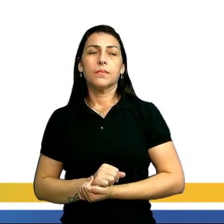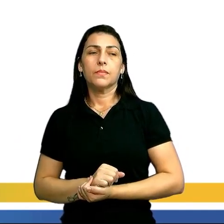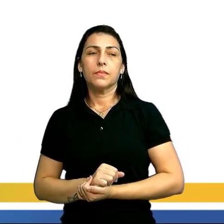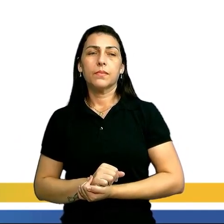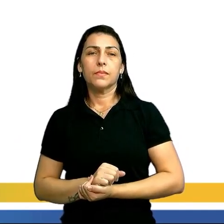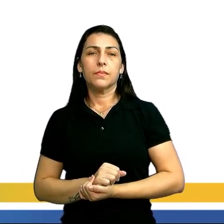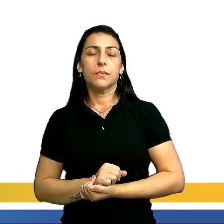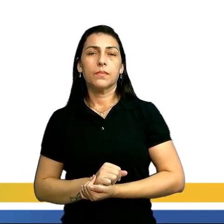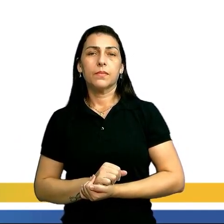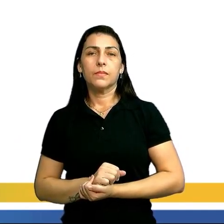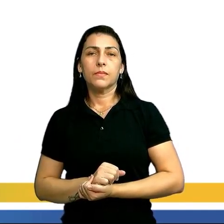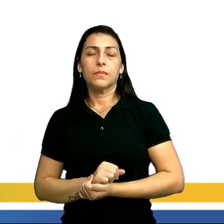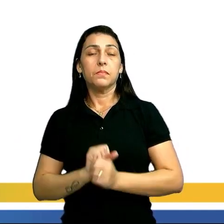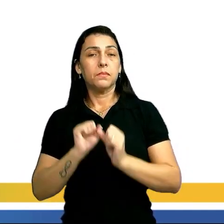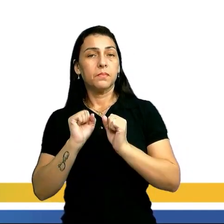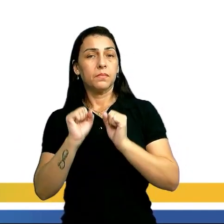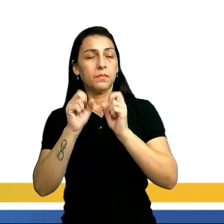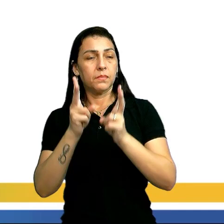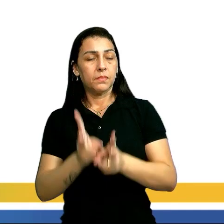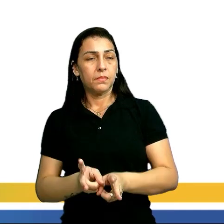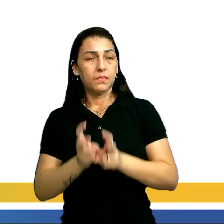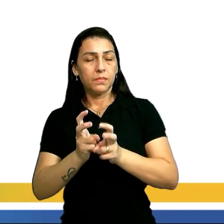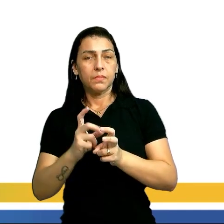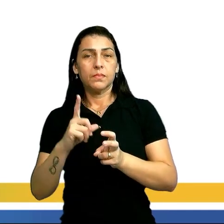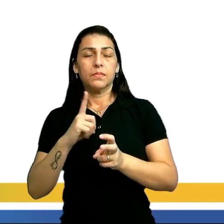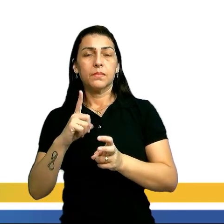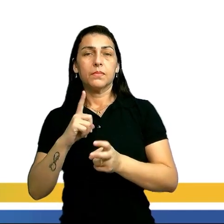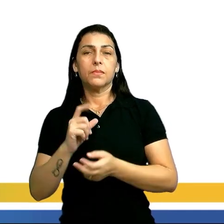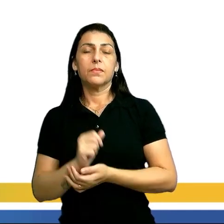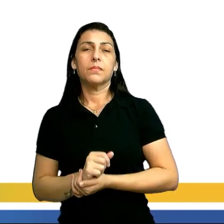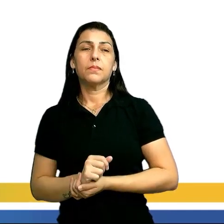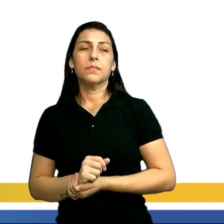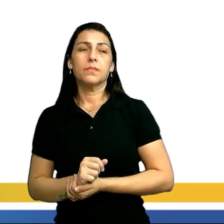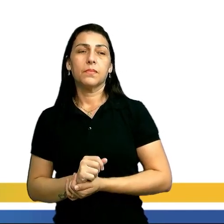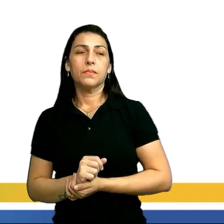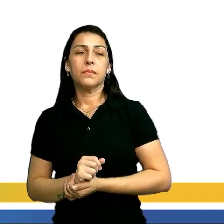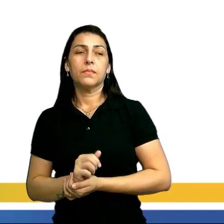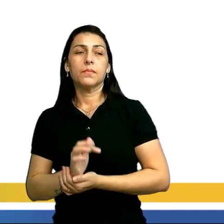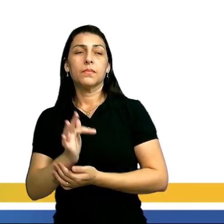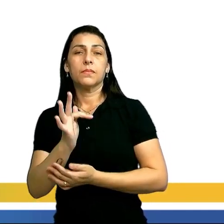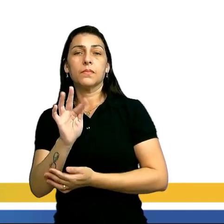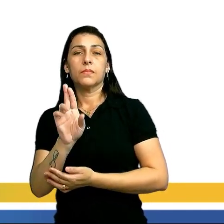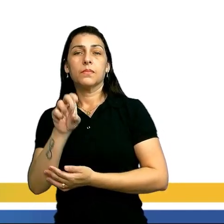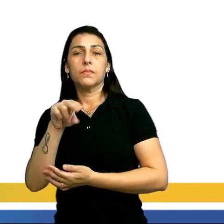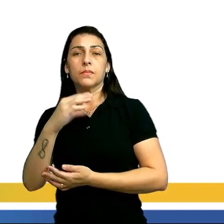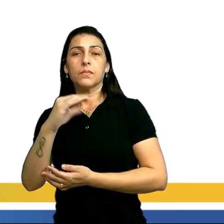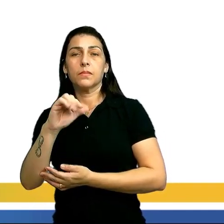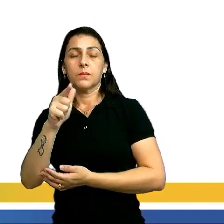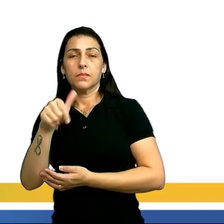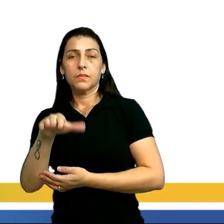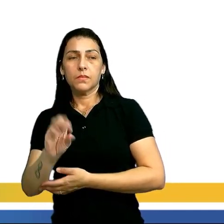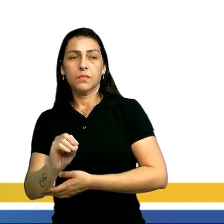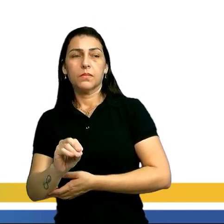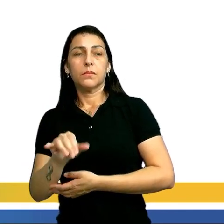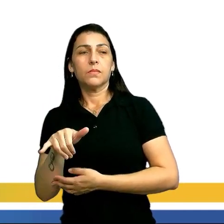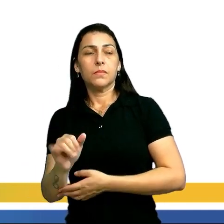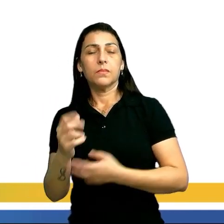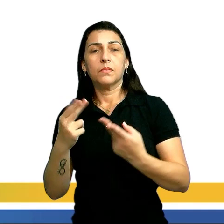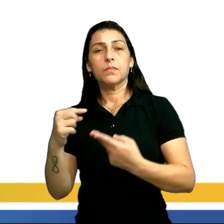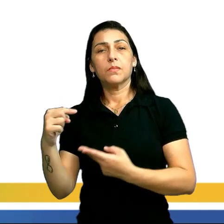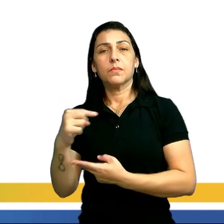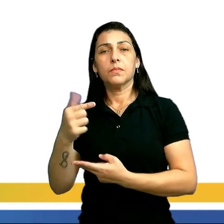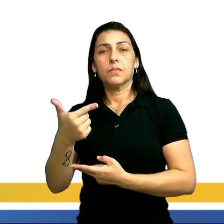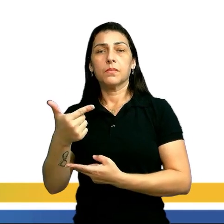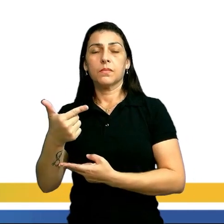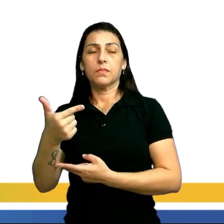é. Então, podemos observar aí que nós temos aí função, certo? Olha aí, ó. Y é igual, na letra A,